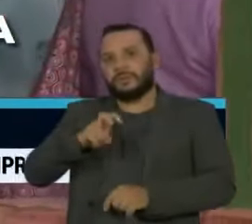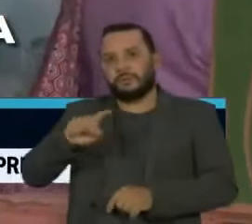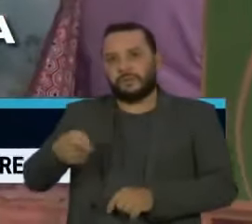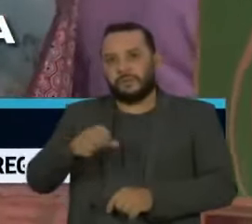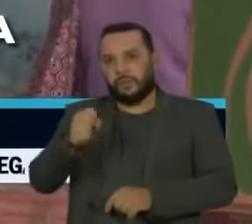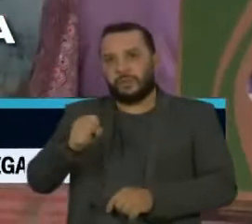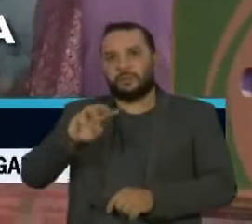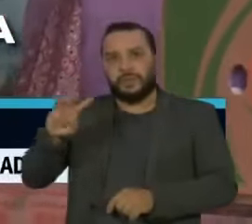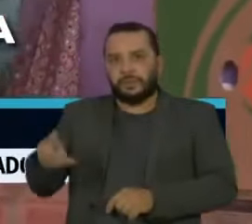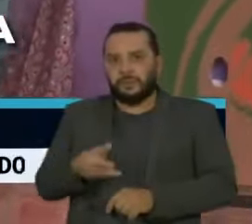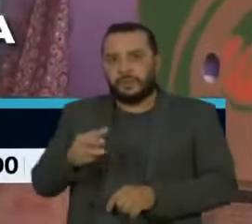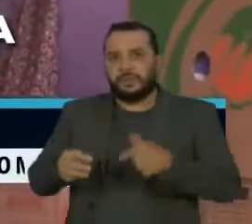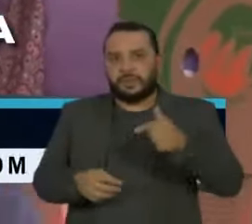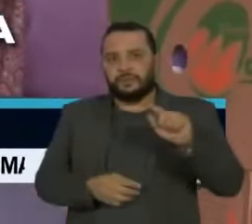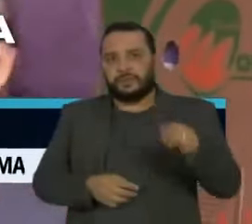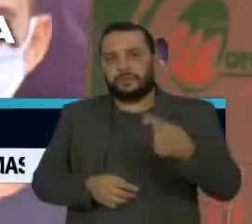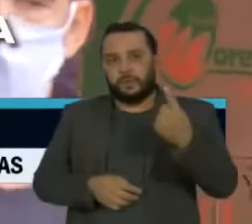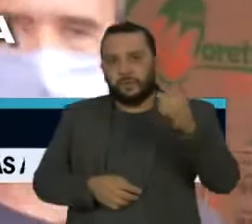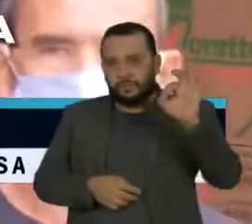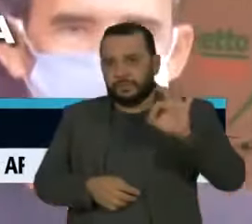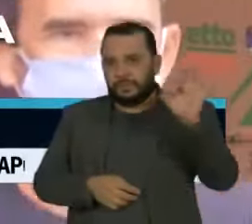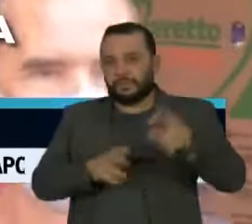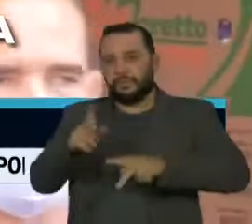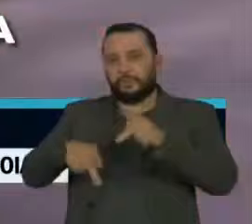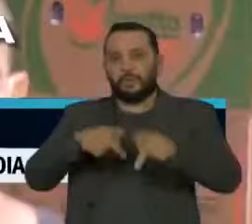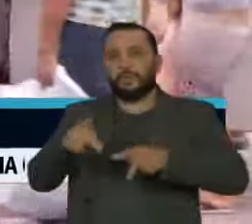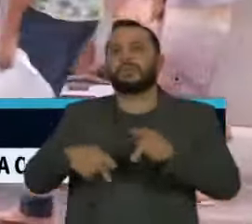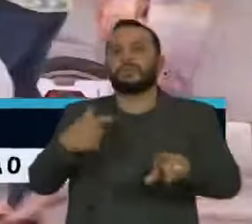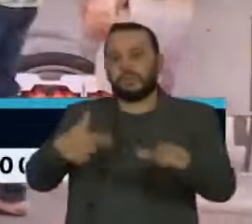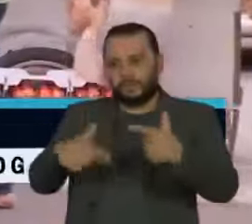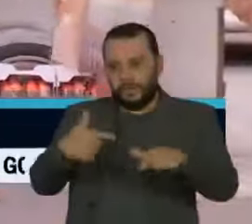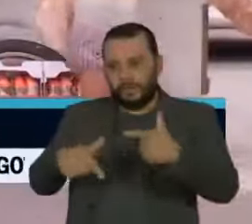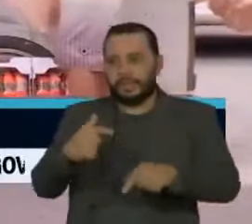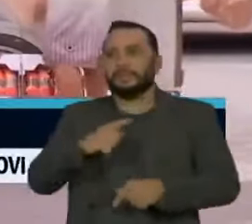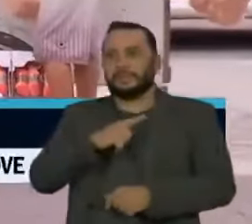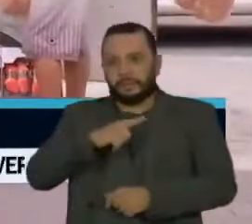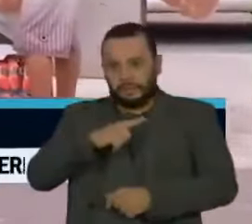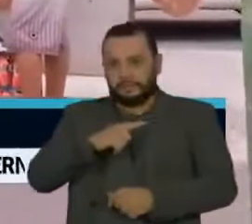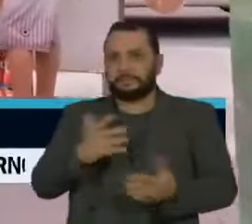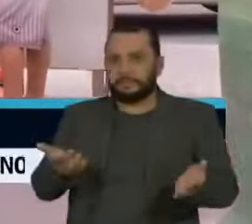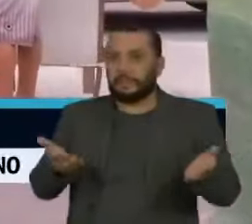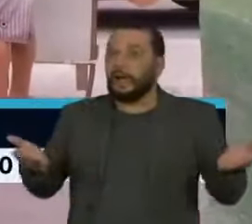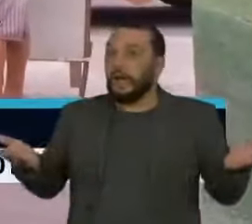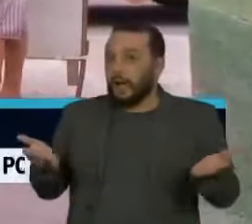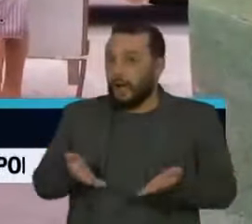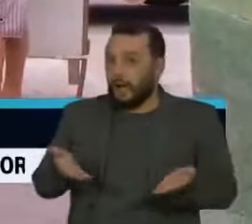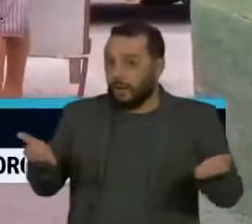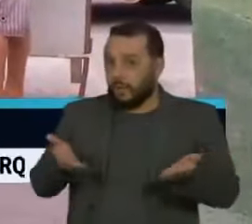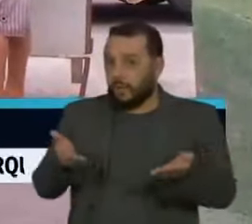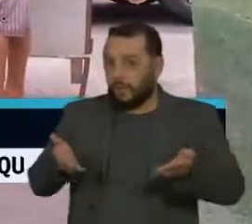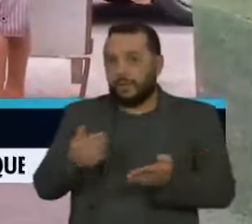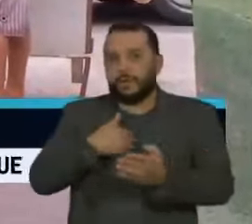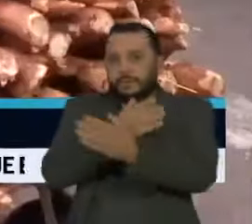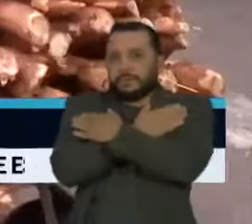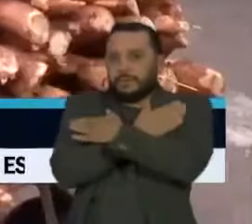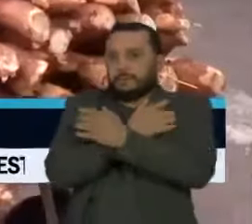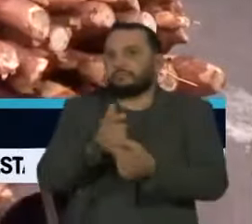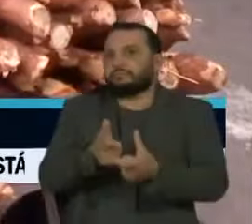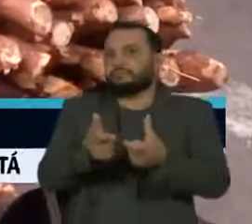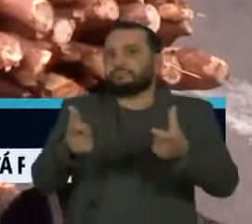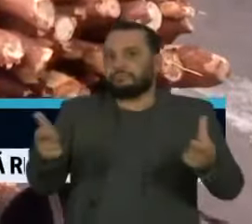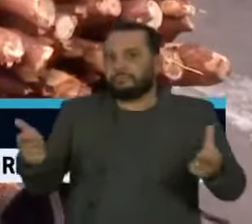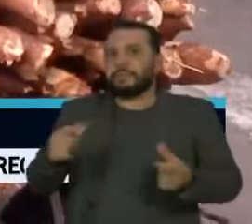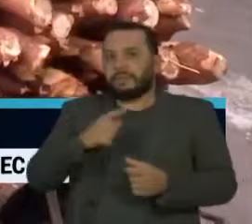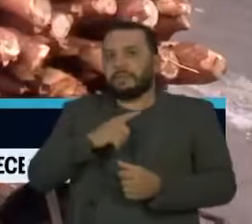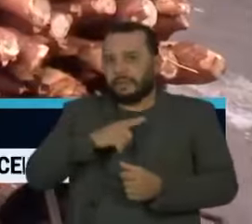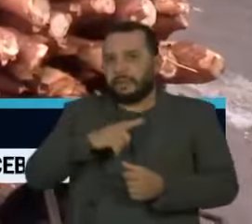milhões, 7,1% da população ocupada. Com a alta do desemprego, a pesquisa do IBGE verificou um aumento